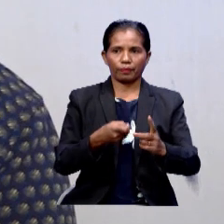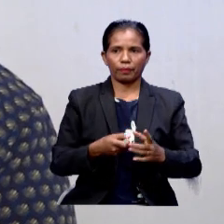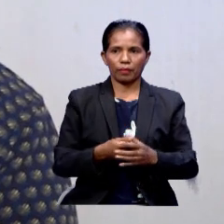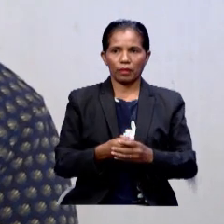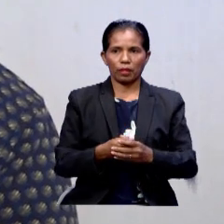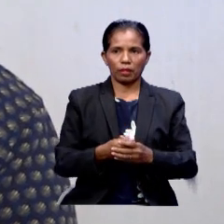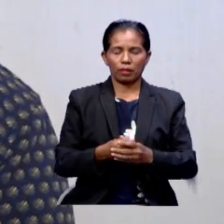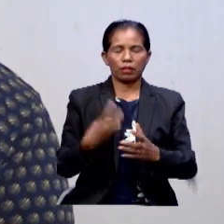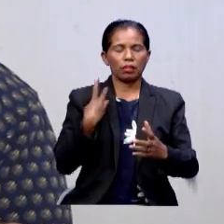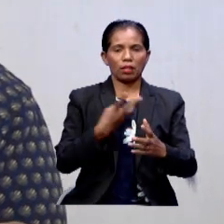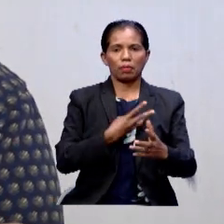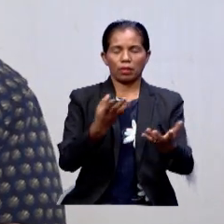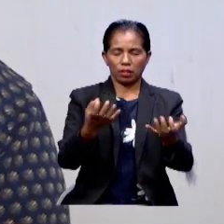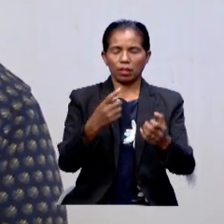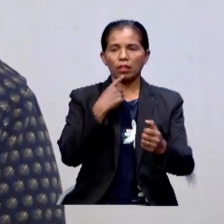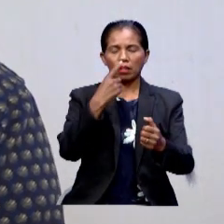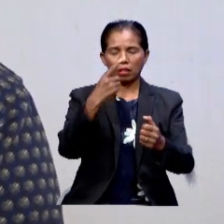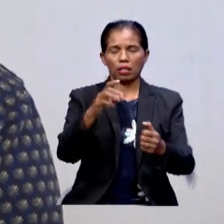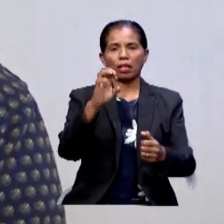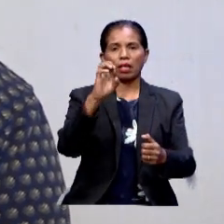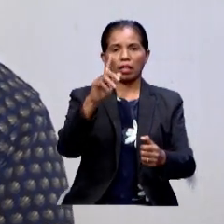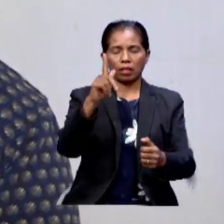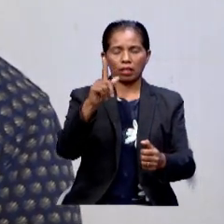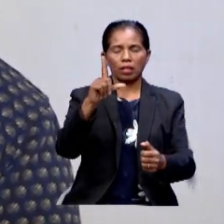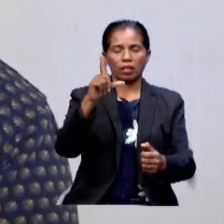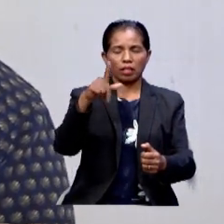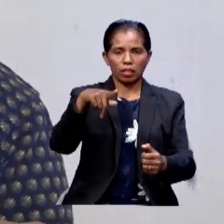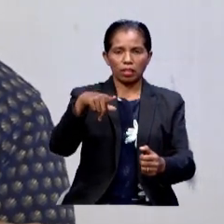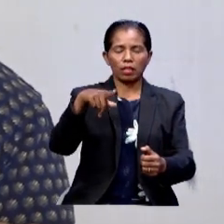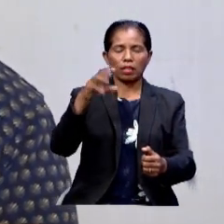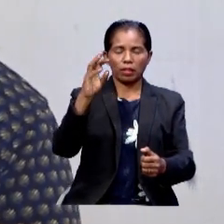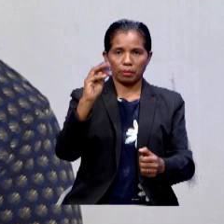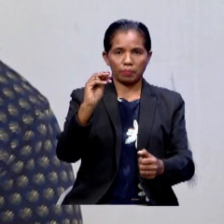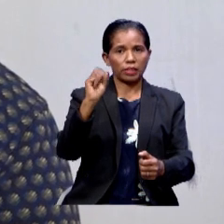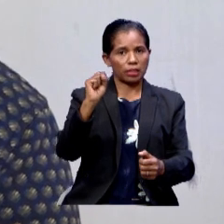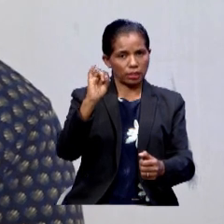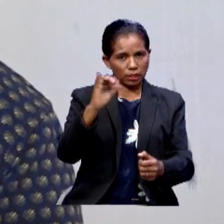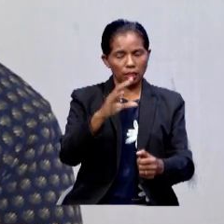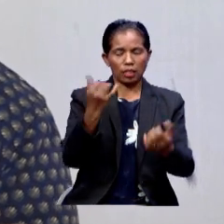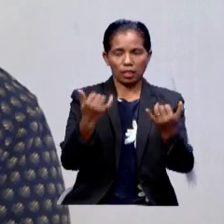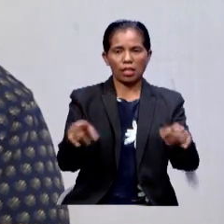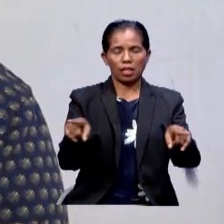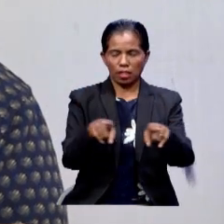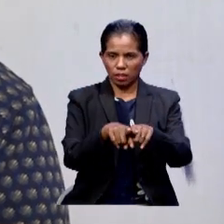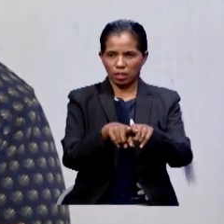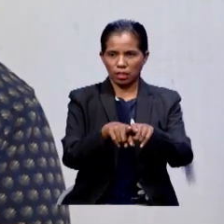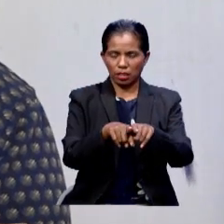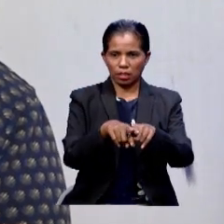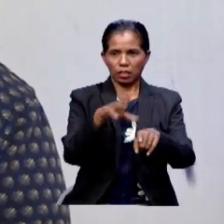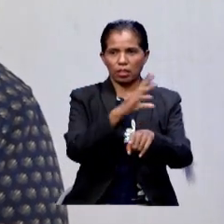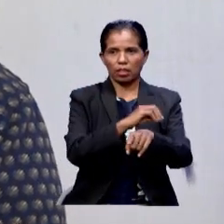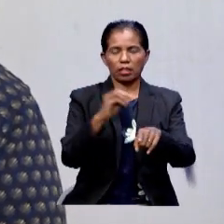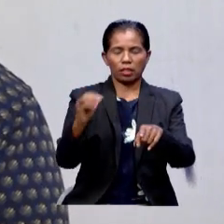parte din zia kar kata eclipse ne nesan feno itu hoto tene kak ne nesan fenomeno ka